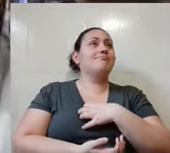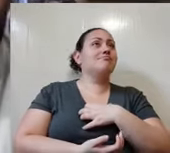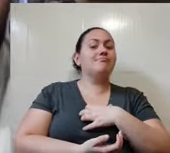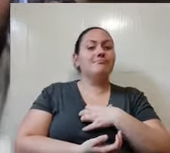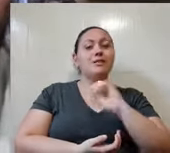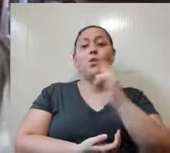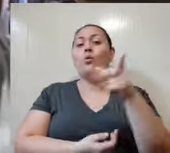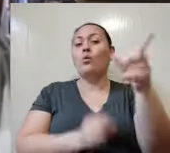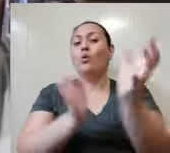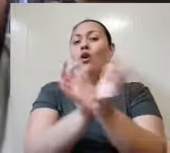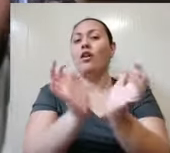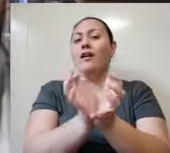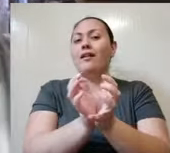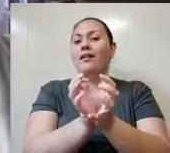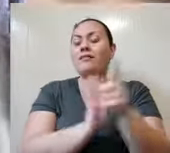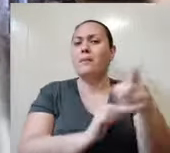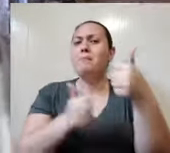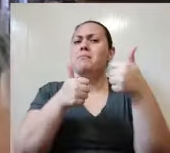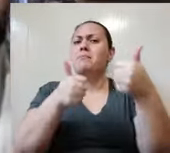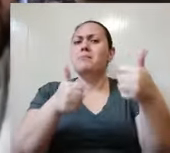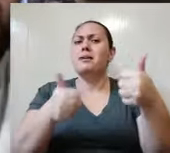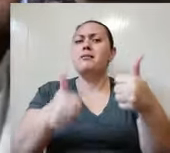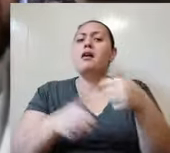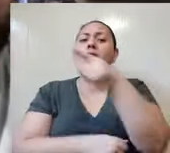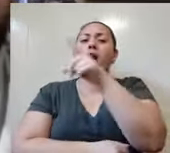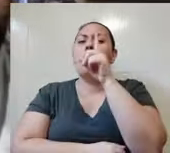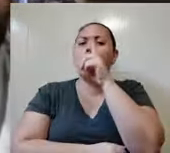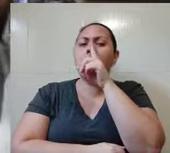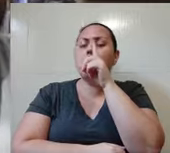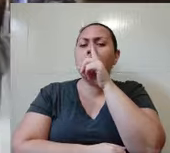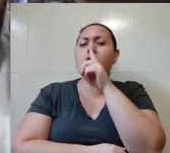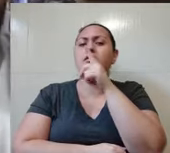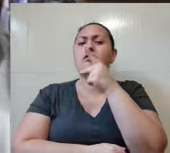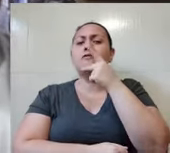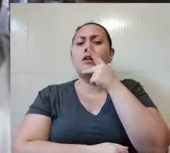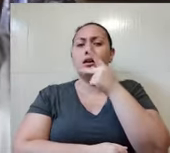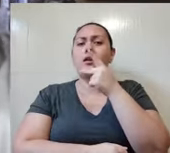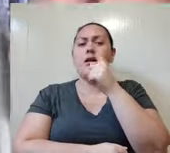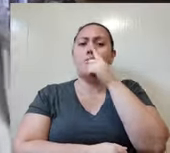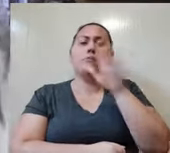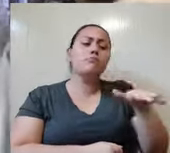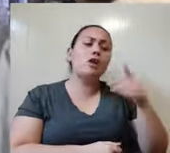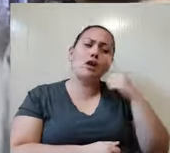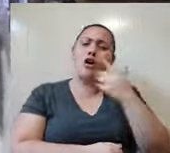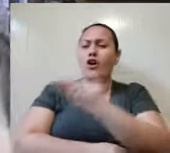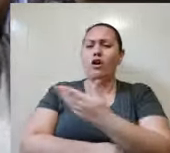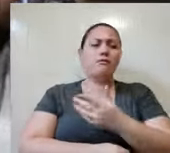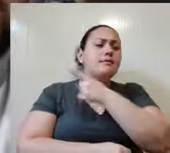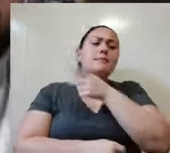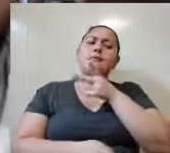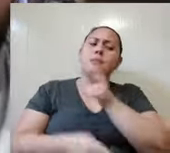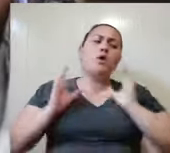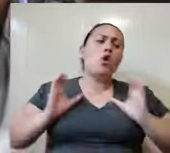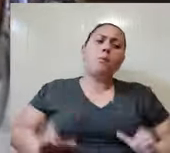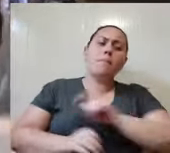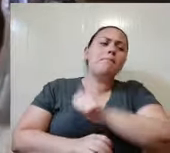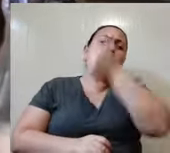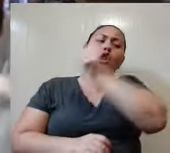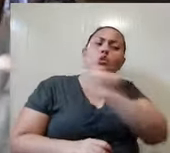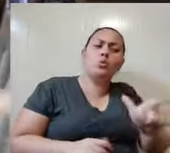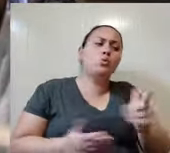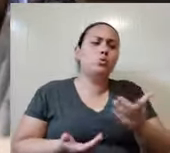aquele coleguinha que sempre vai bem, e daí uma mãe olha e diz assim, olha aí, ó, o fulaninho sempre se comporta melhor que tu. A